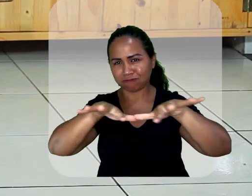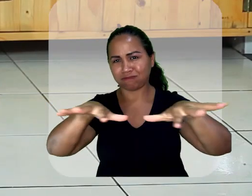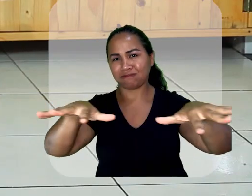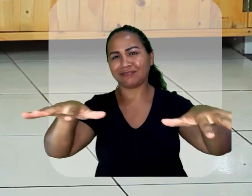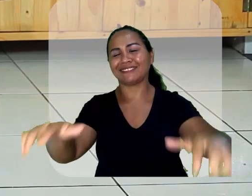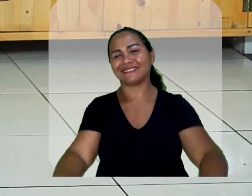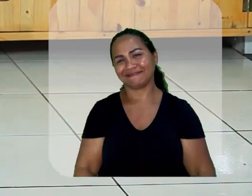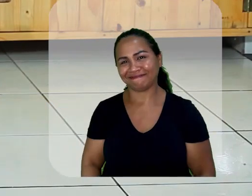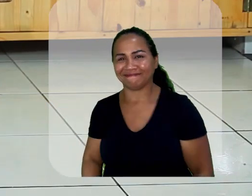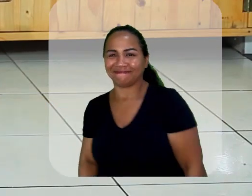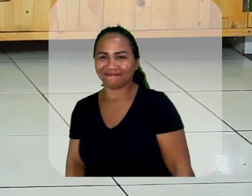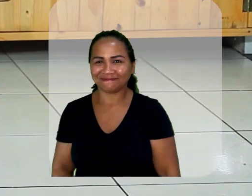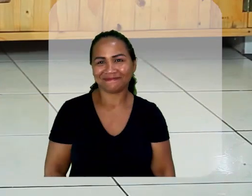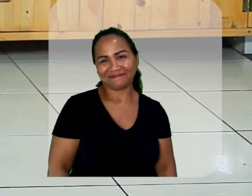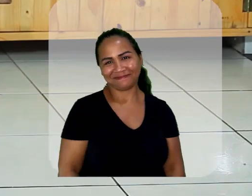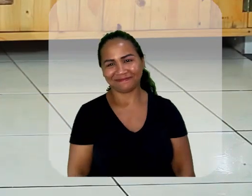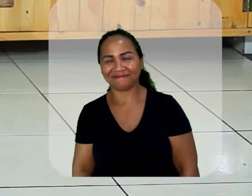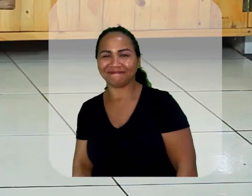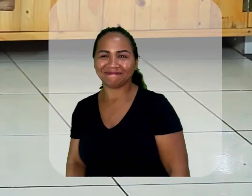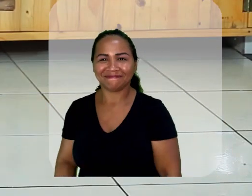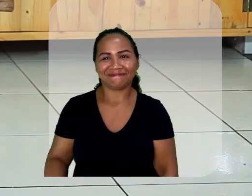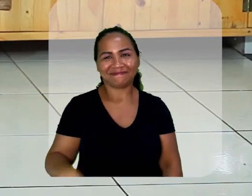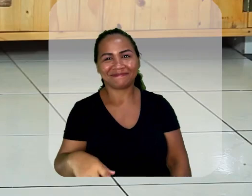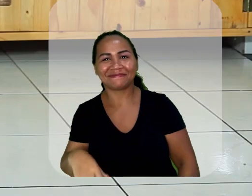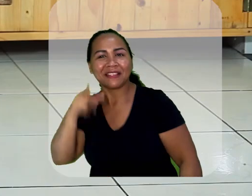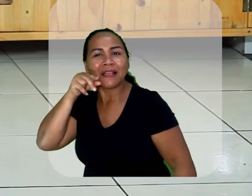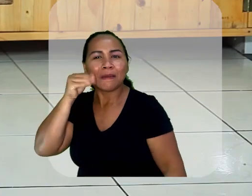Tempera, meu bem, tempera, é assim o meu gostar.